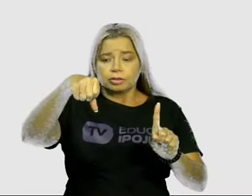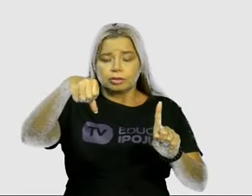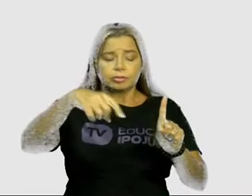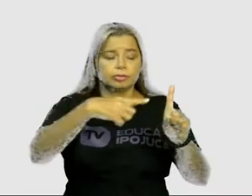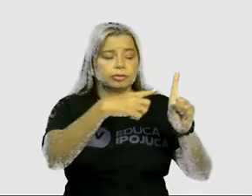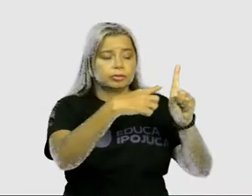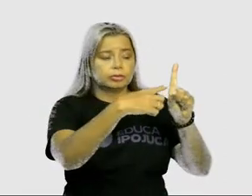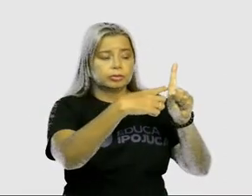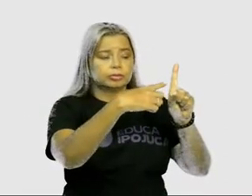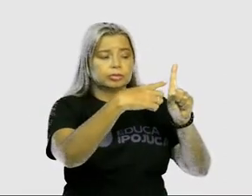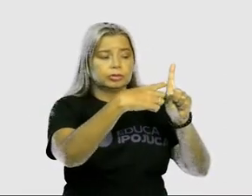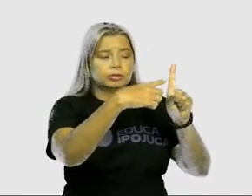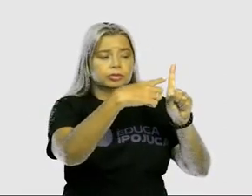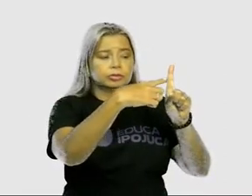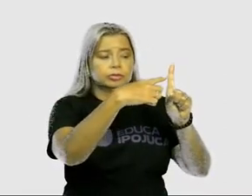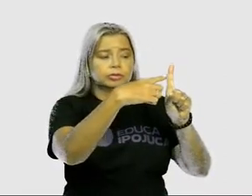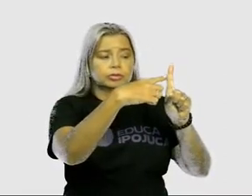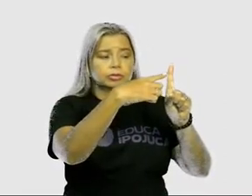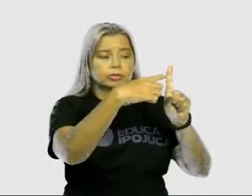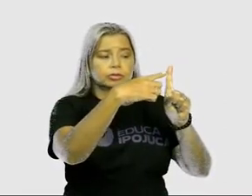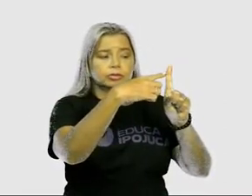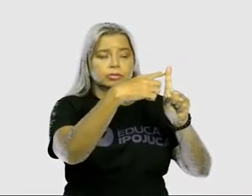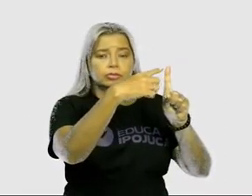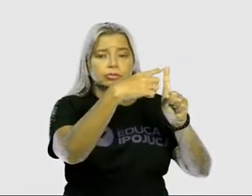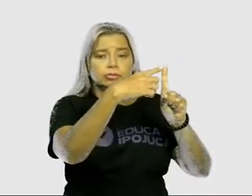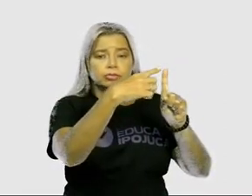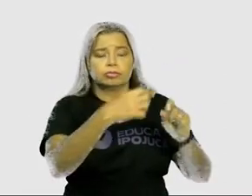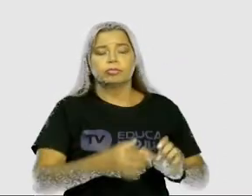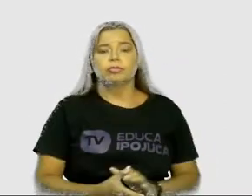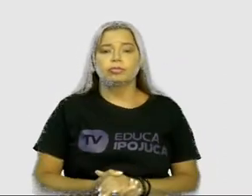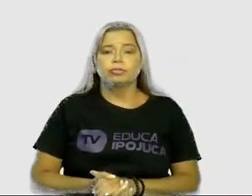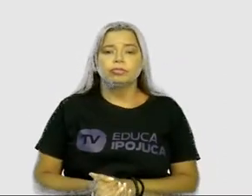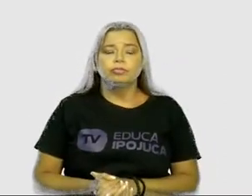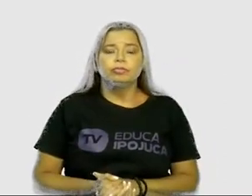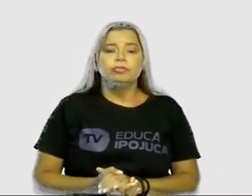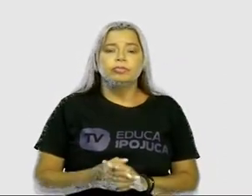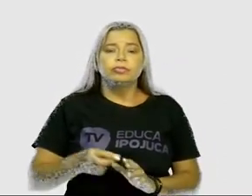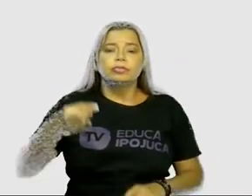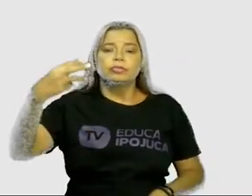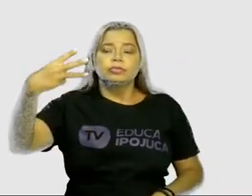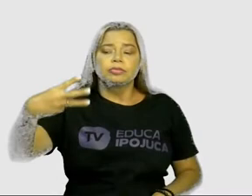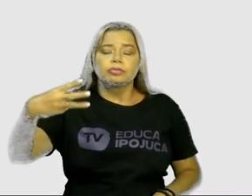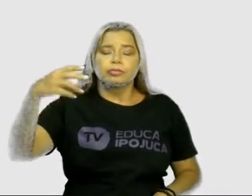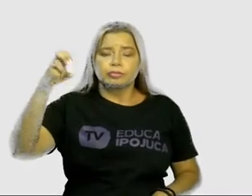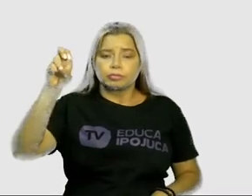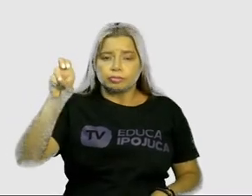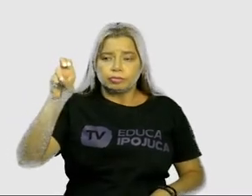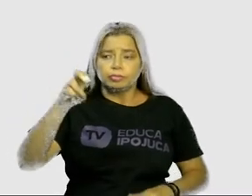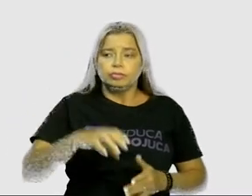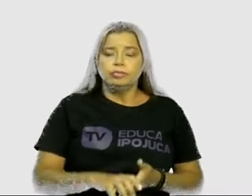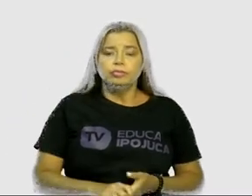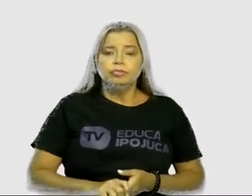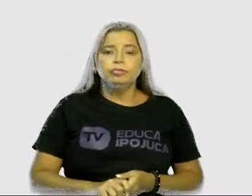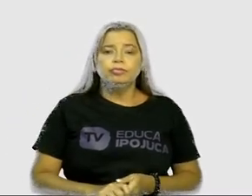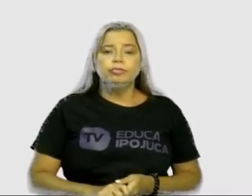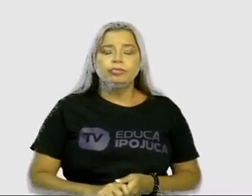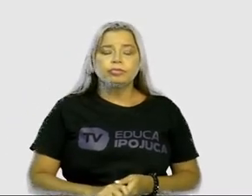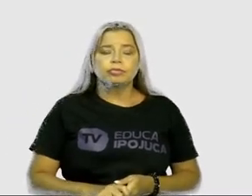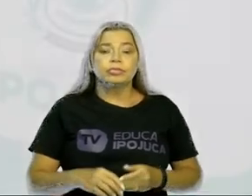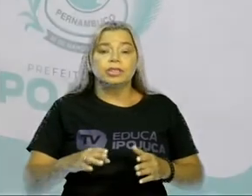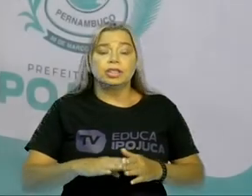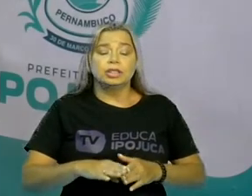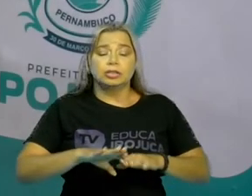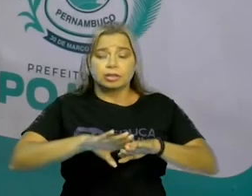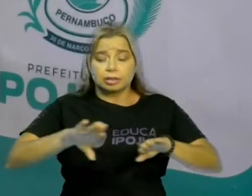então eu compõem o número 49 e no 35 nessa decomposição do 35